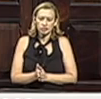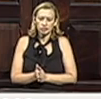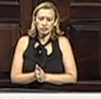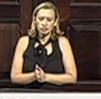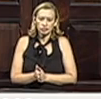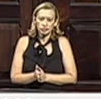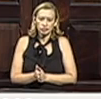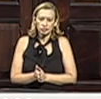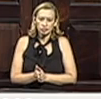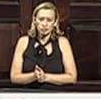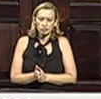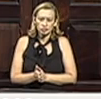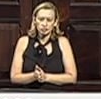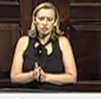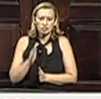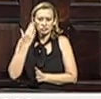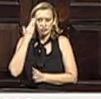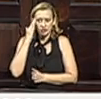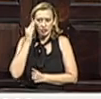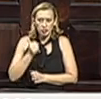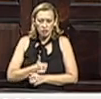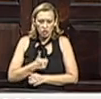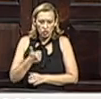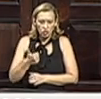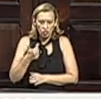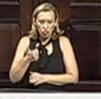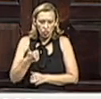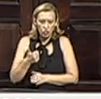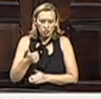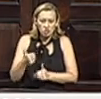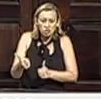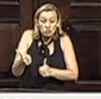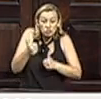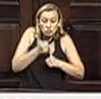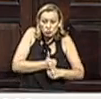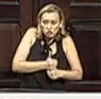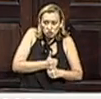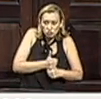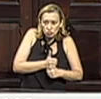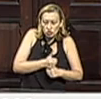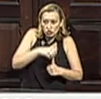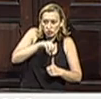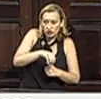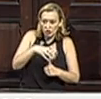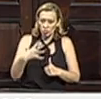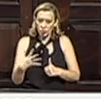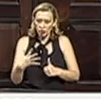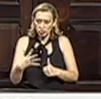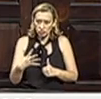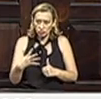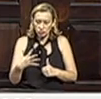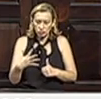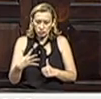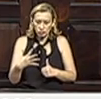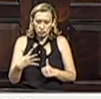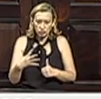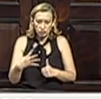o destaque da bancada do PSOL, substituindo o destaque da emenda 94.